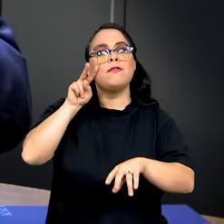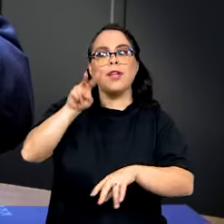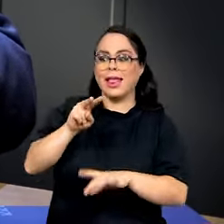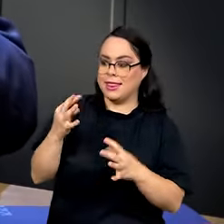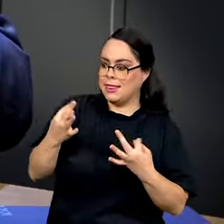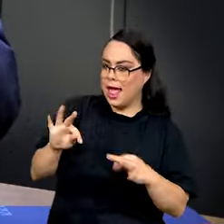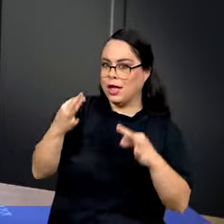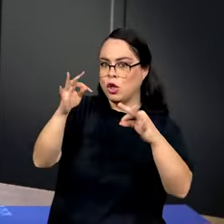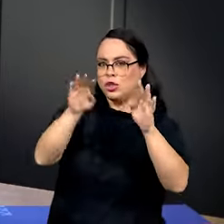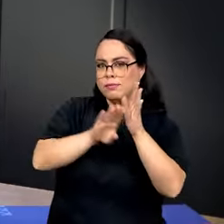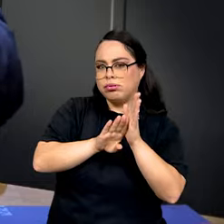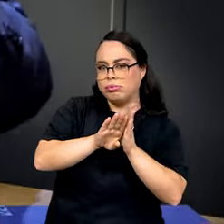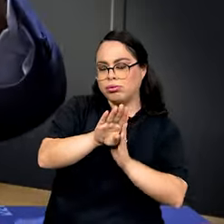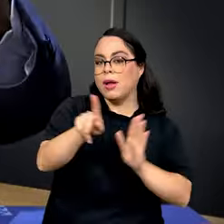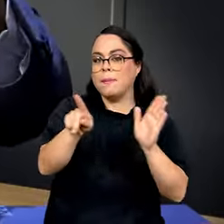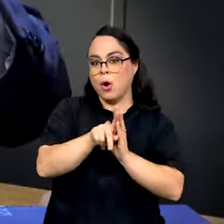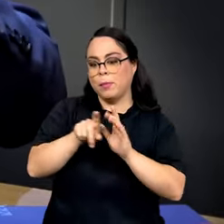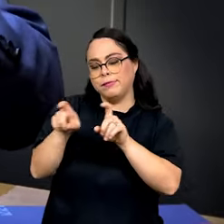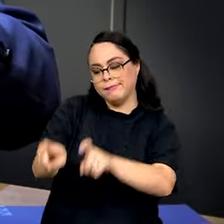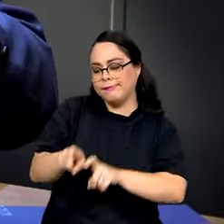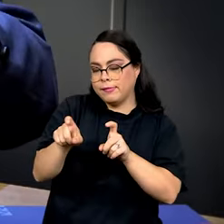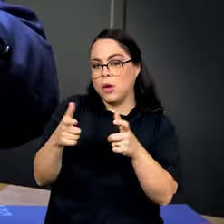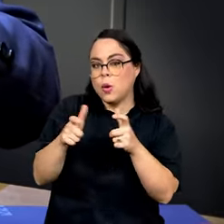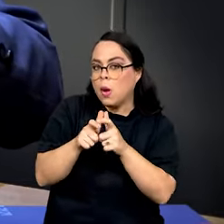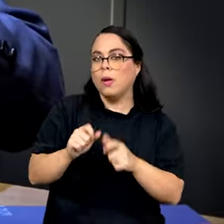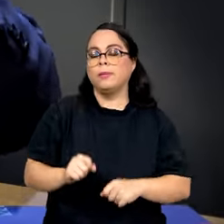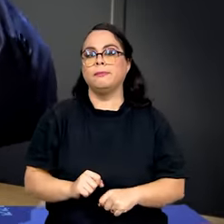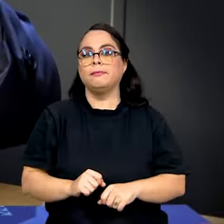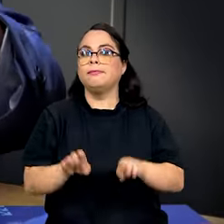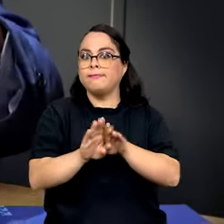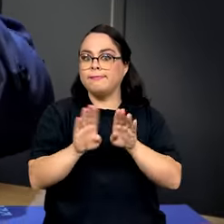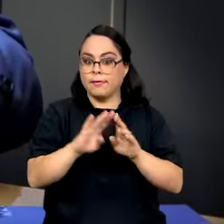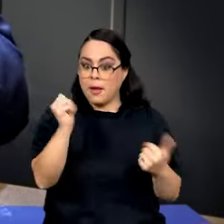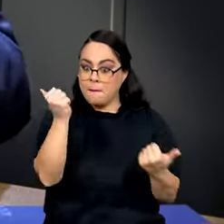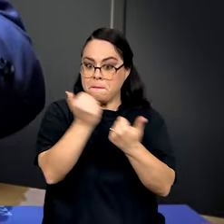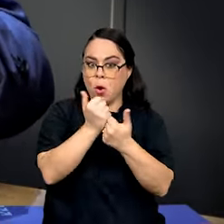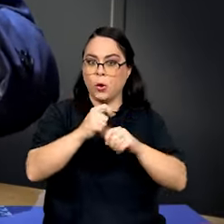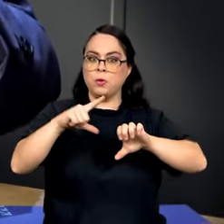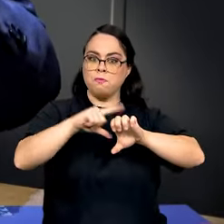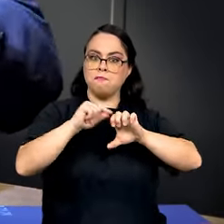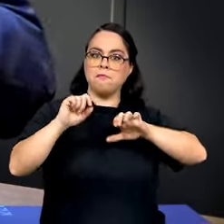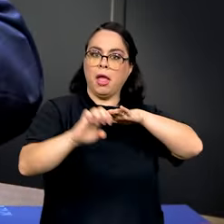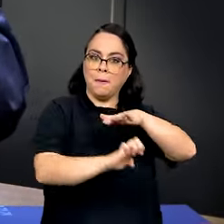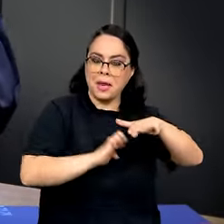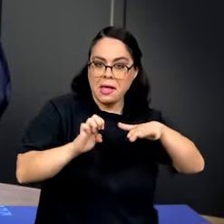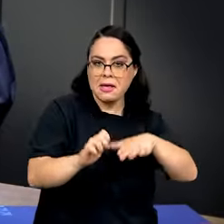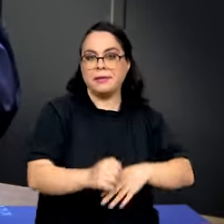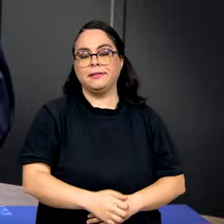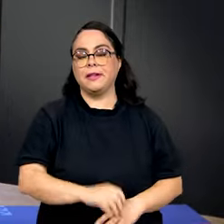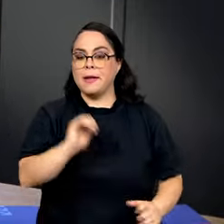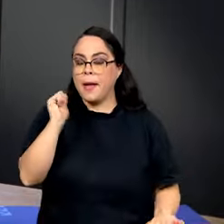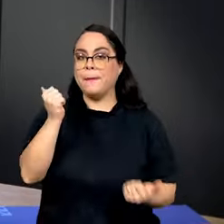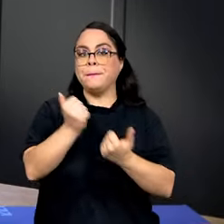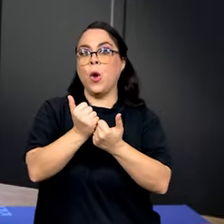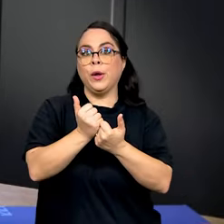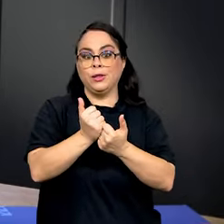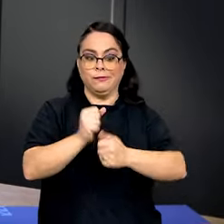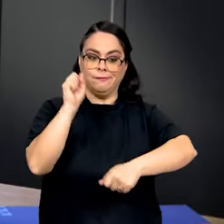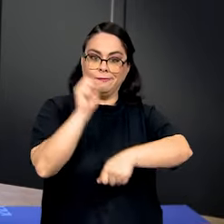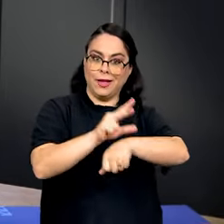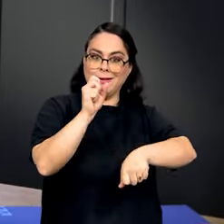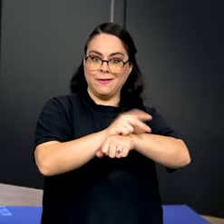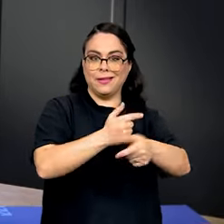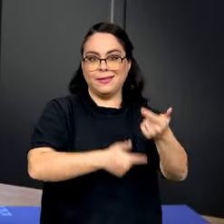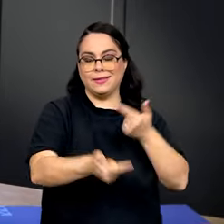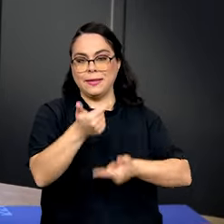com tecnologia pros pequenos agricultores o apoio ao empreendedorismo o apoio para o